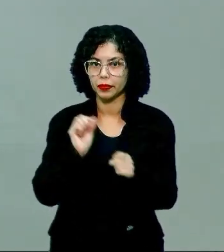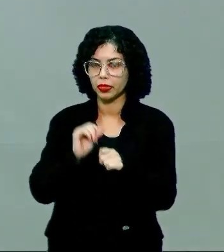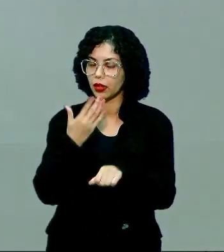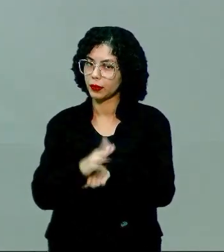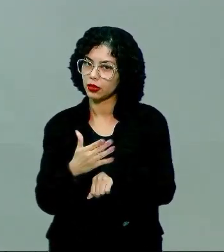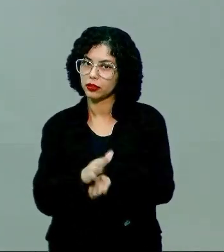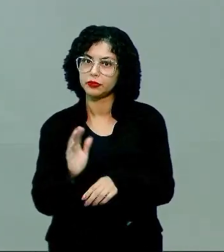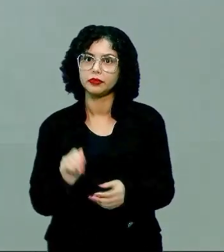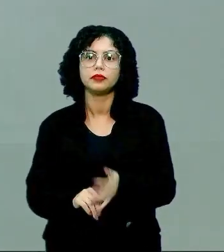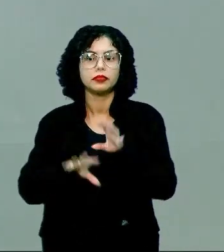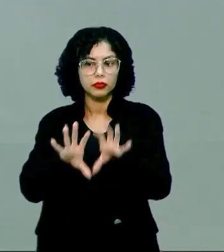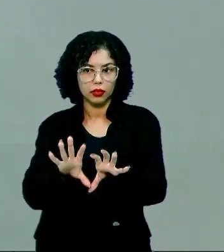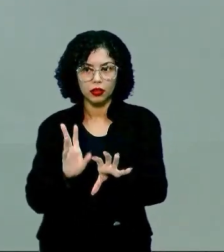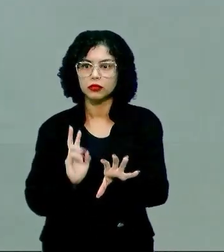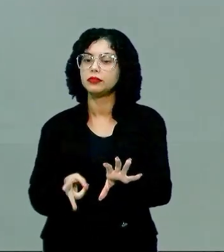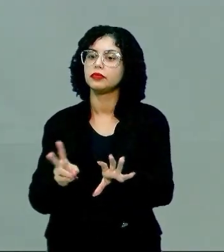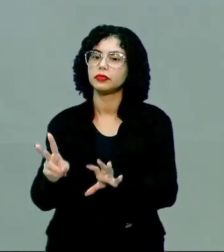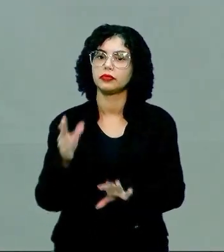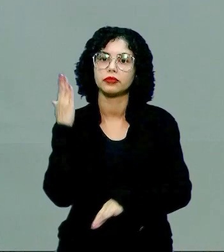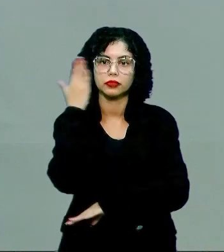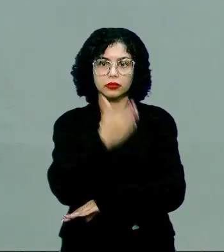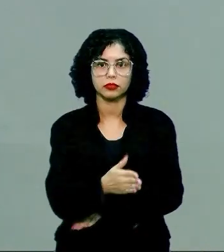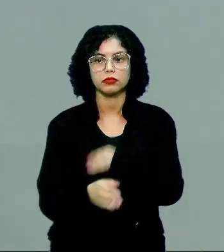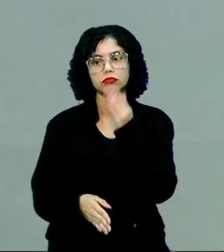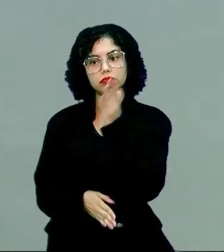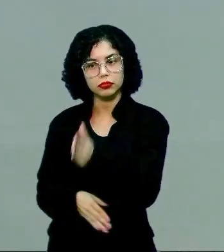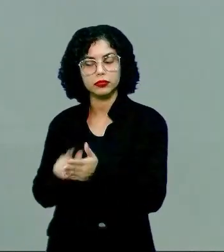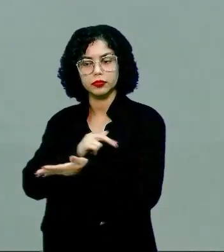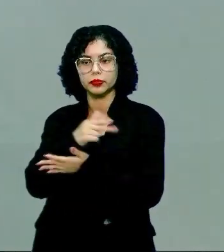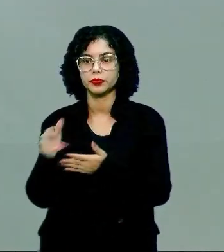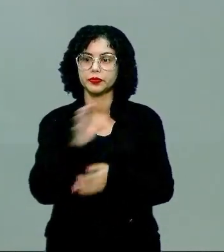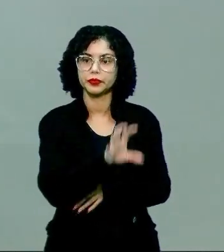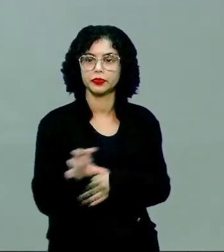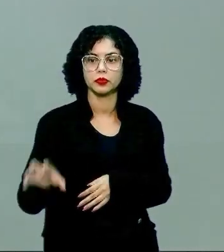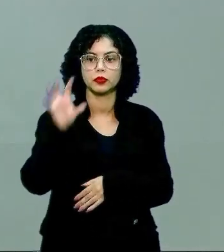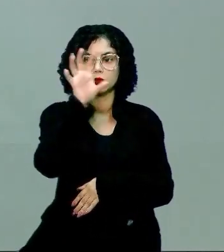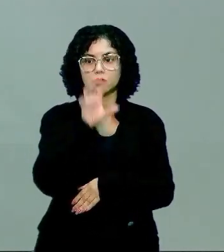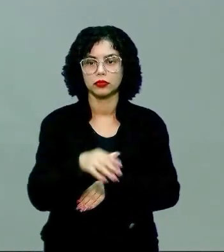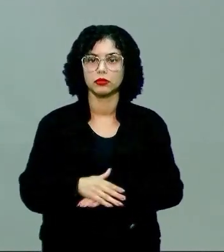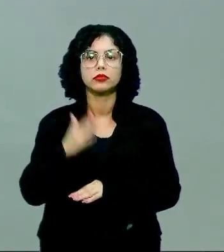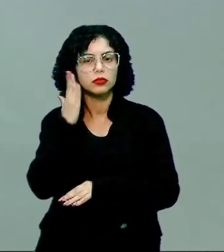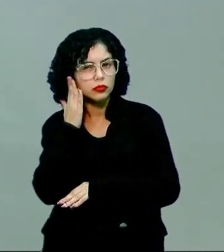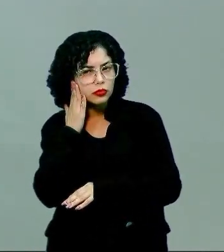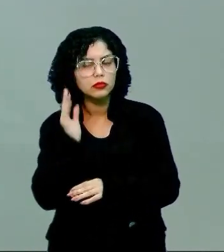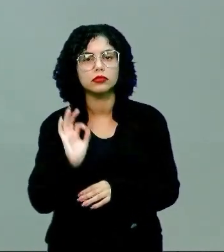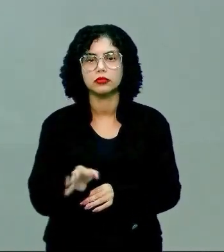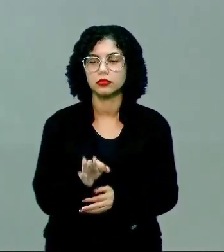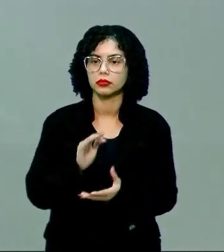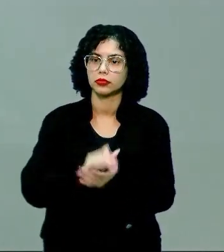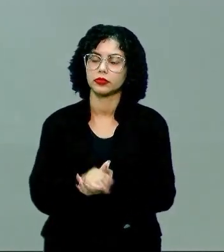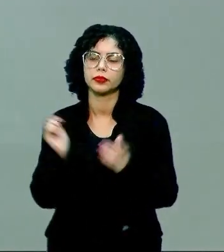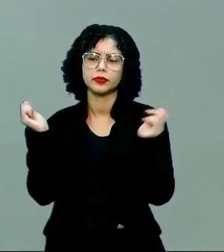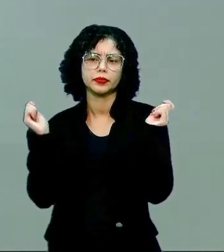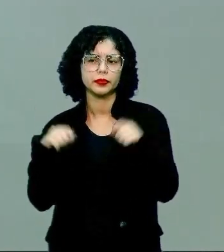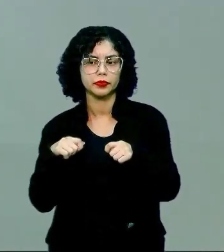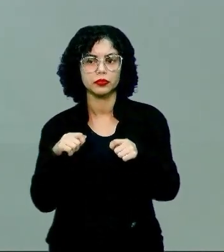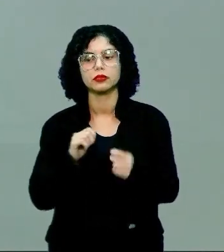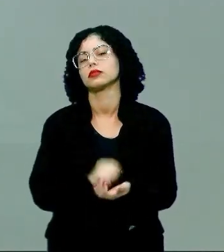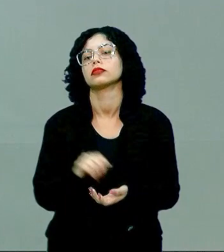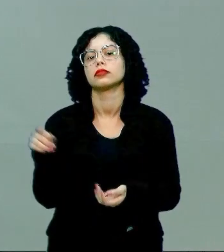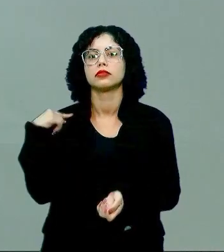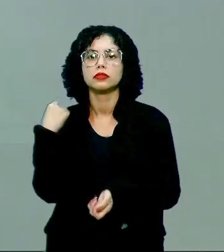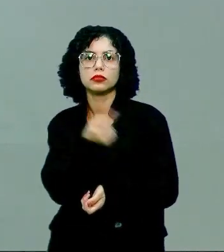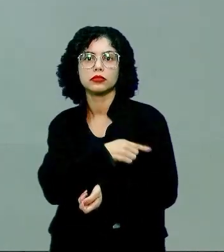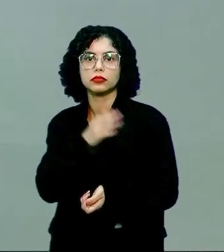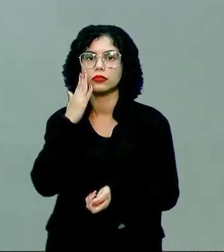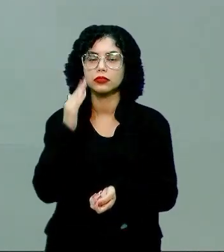determinada prática e assim a gente vai se guiando e mapeando em diversos saberes compreendido isso vendo as possibilidades e